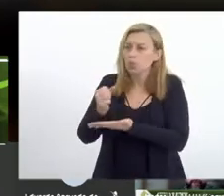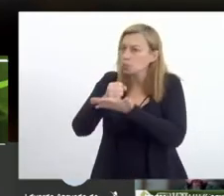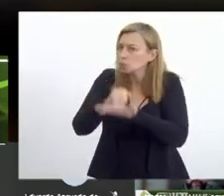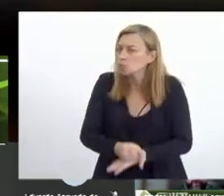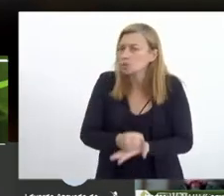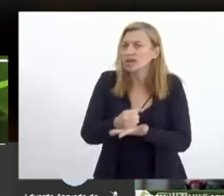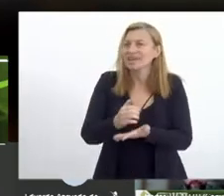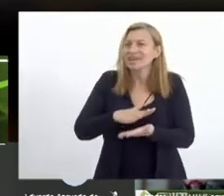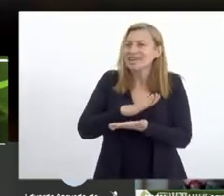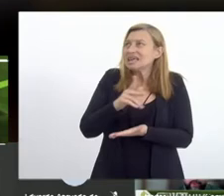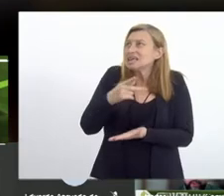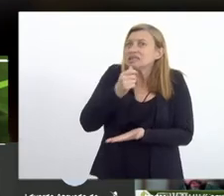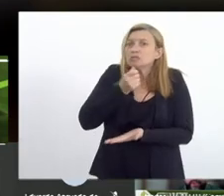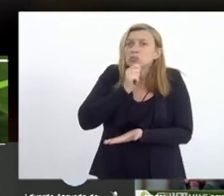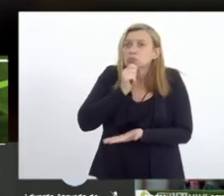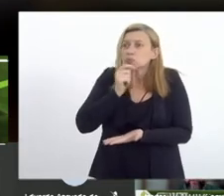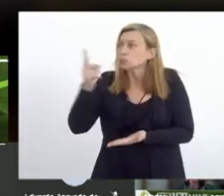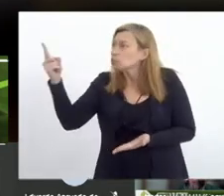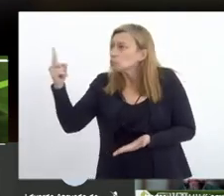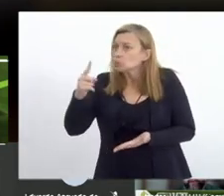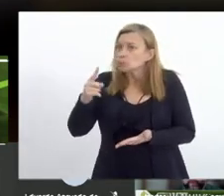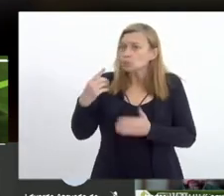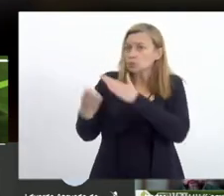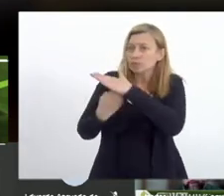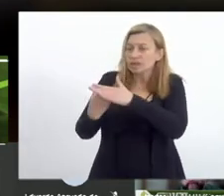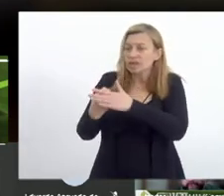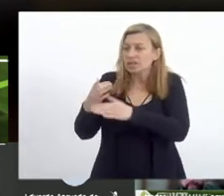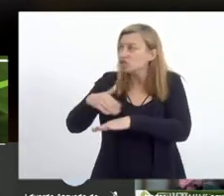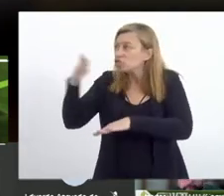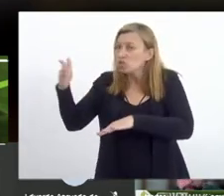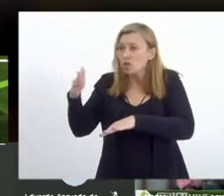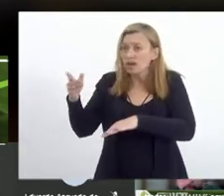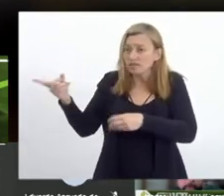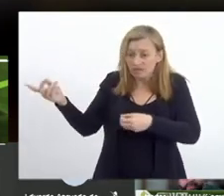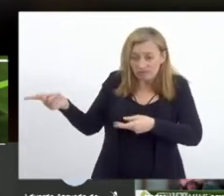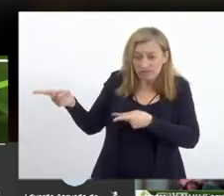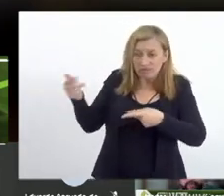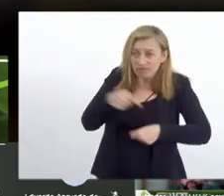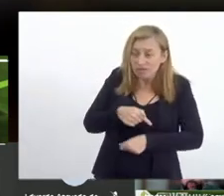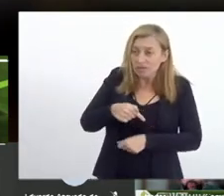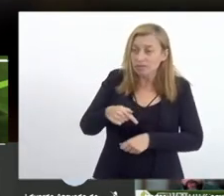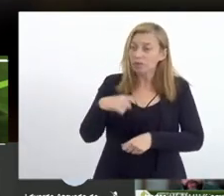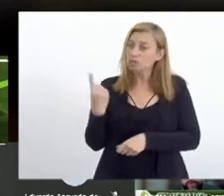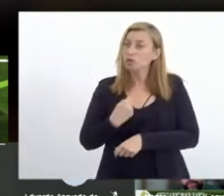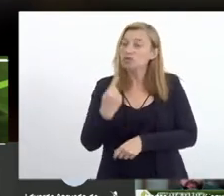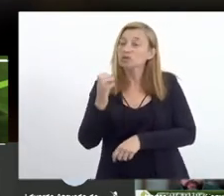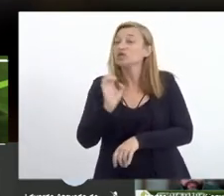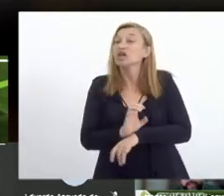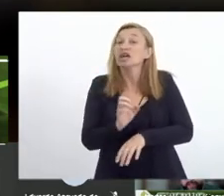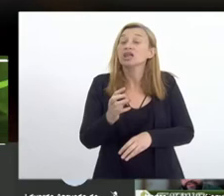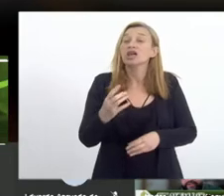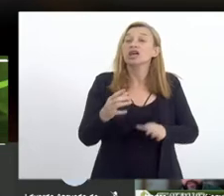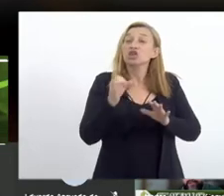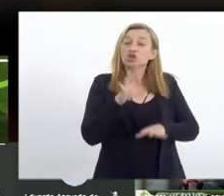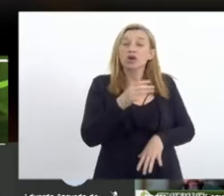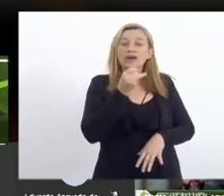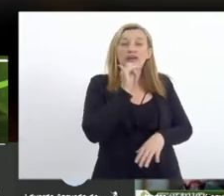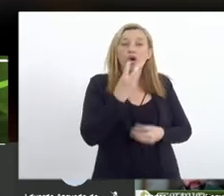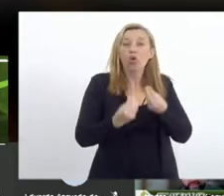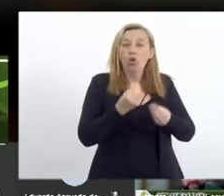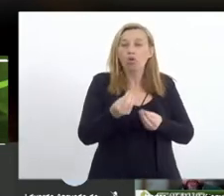vai vir para o nosso estado. Então, esse é só um exemplo, deputados, de como a gente precisa, além de